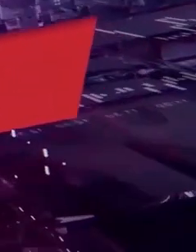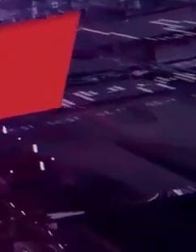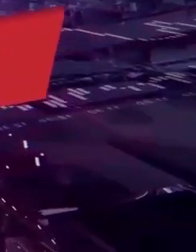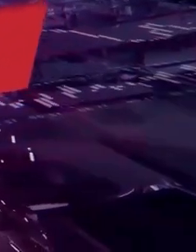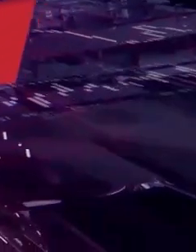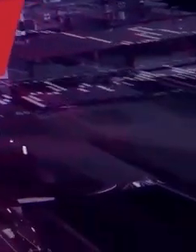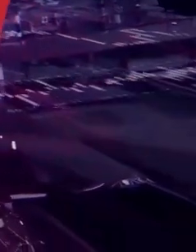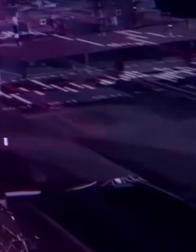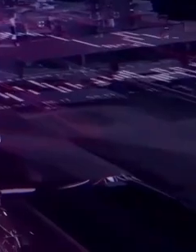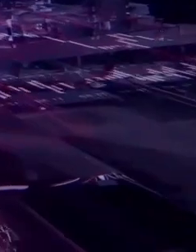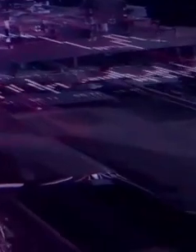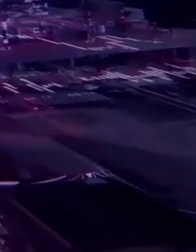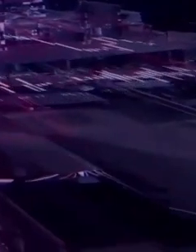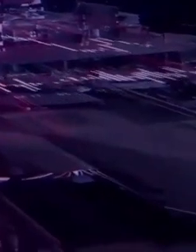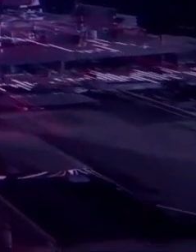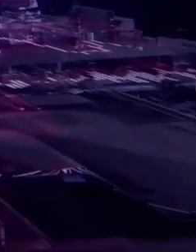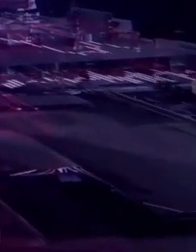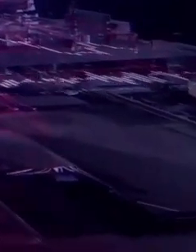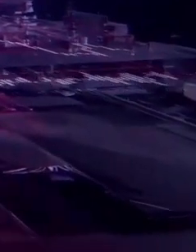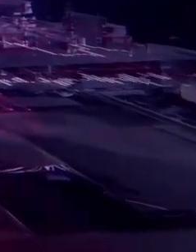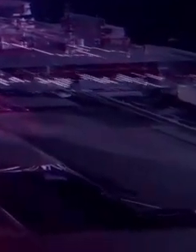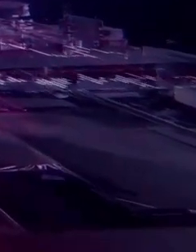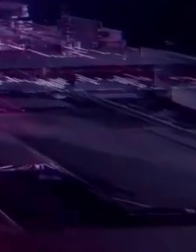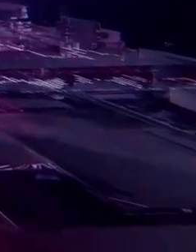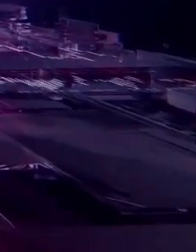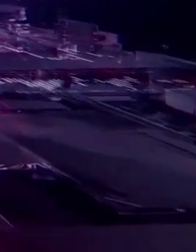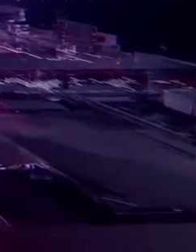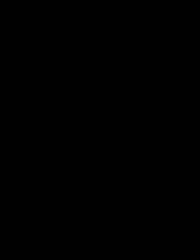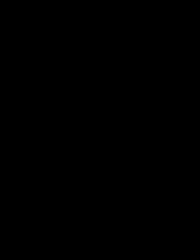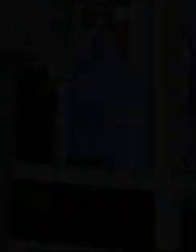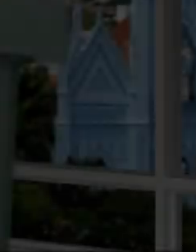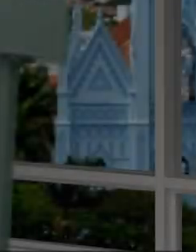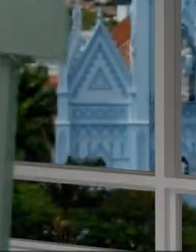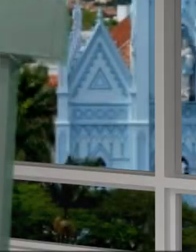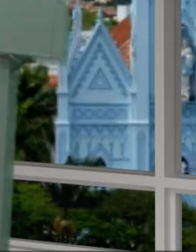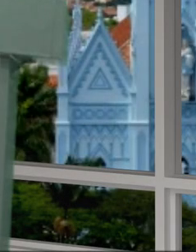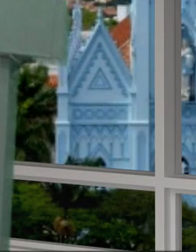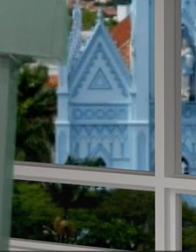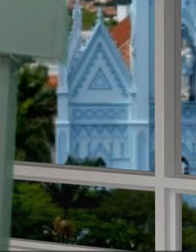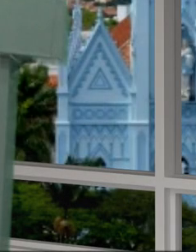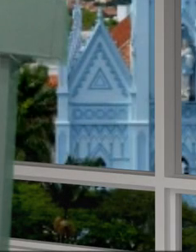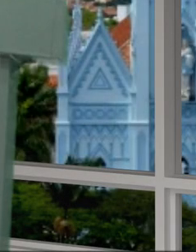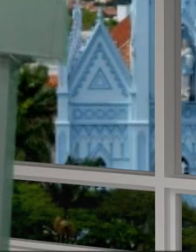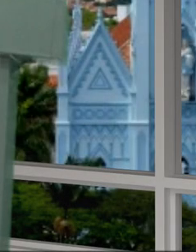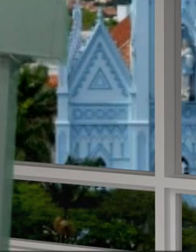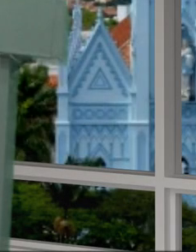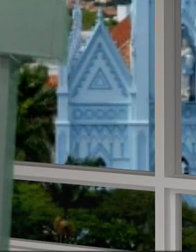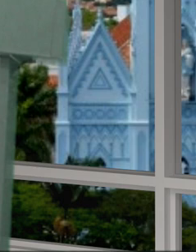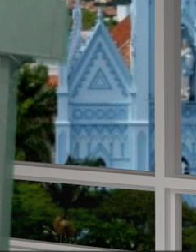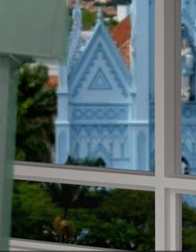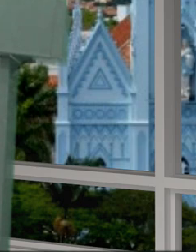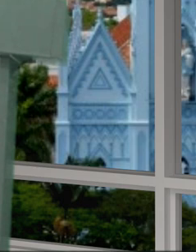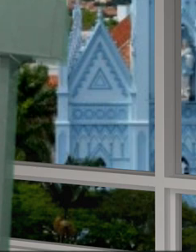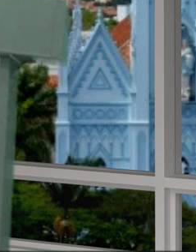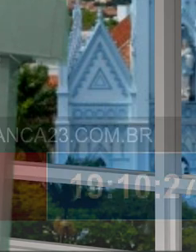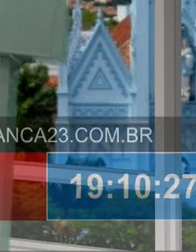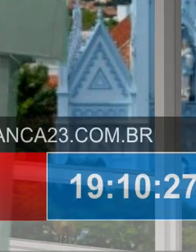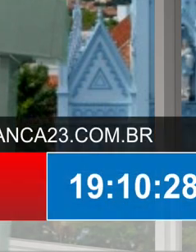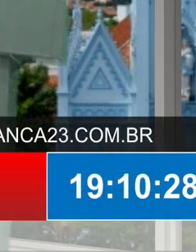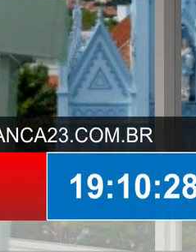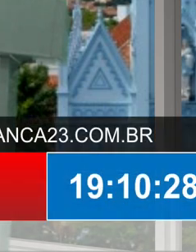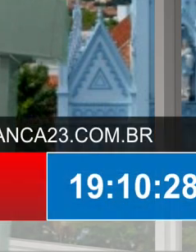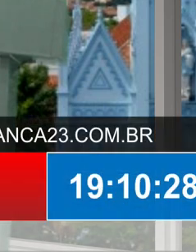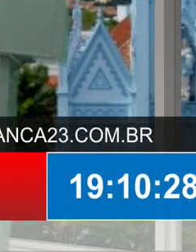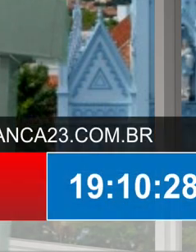E E agora a gente fala sobre um assunto